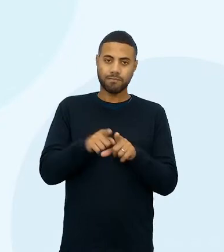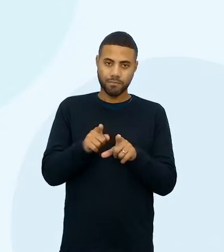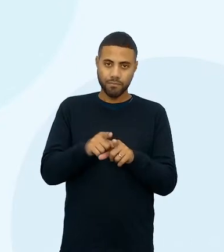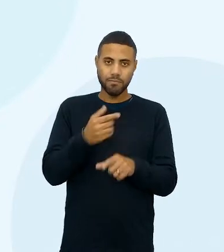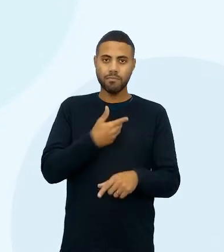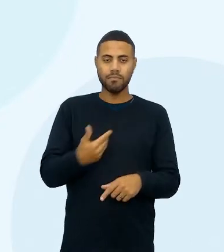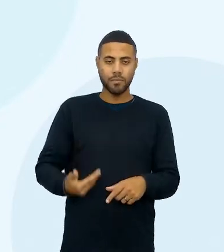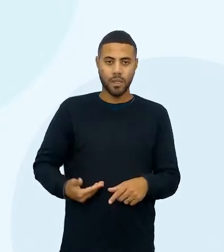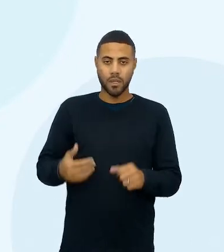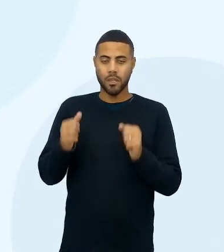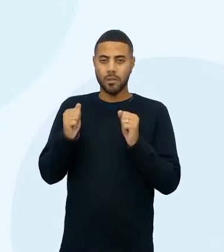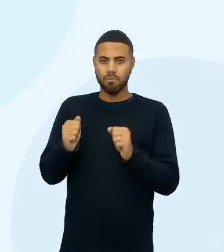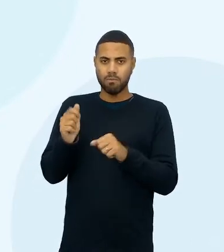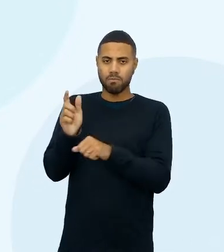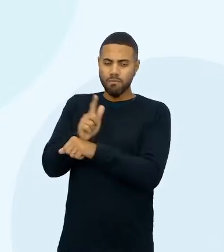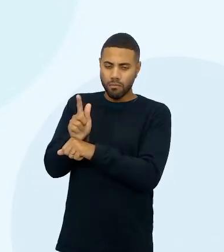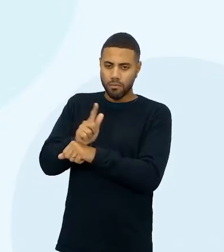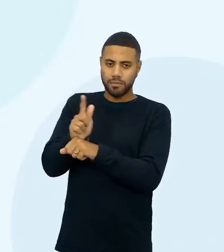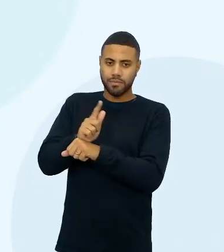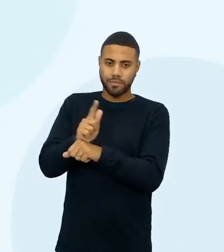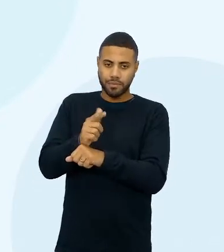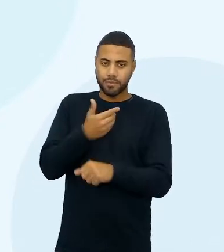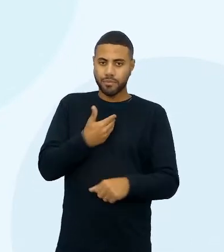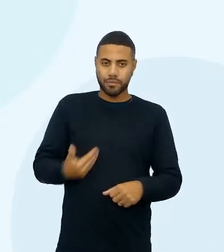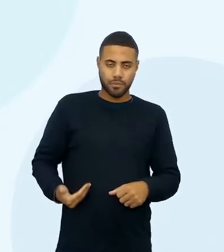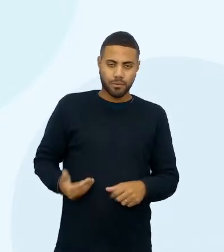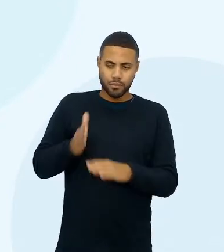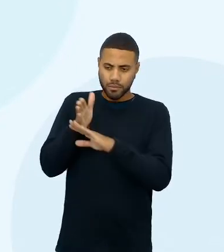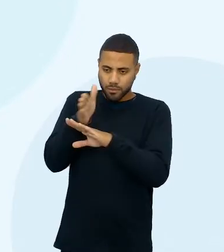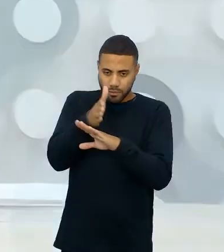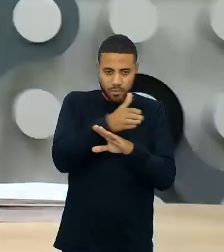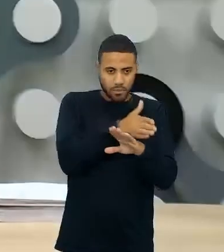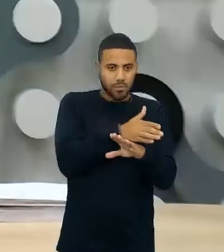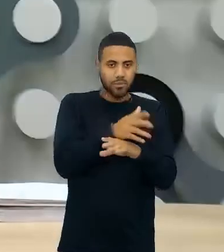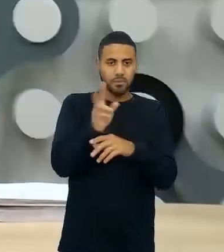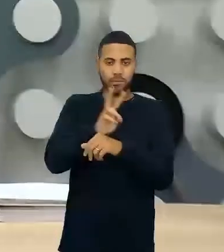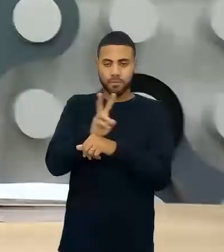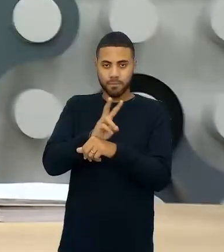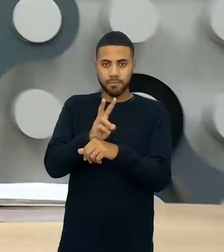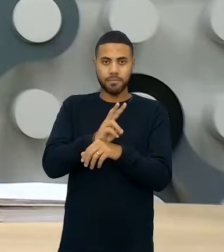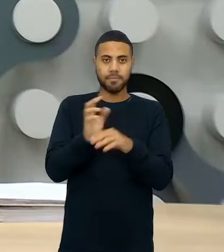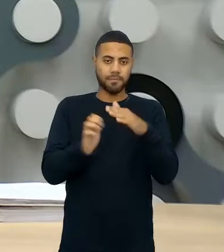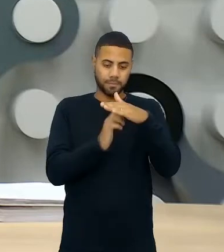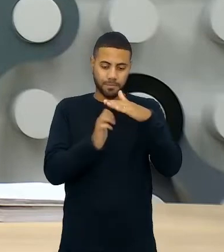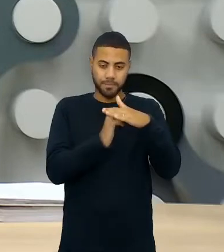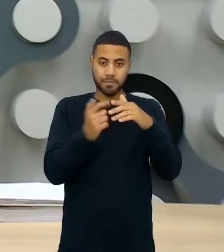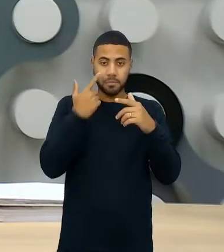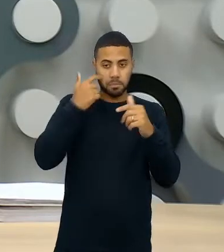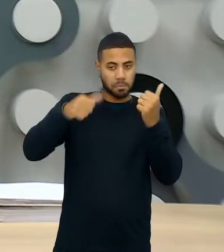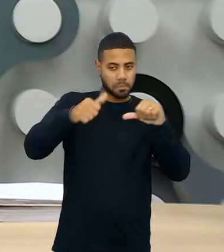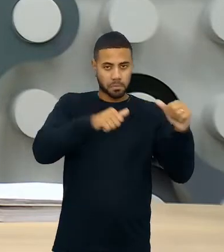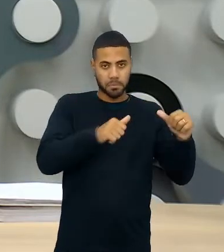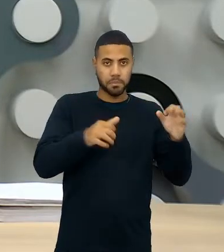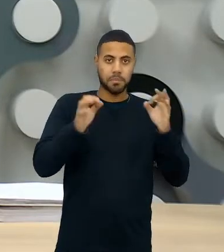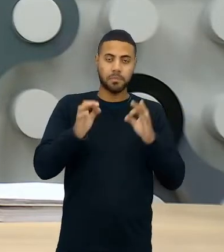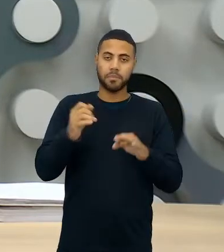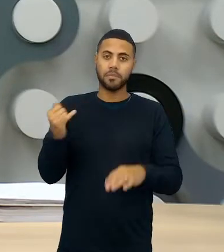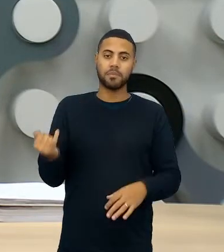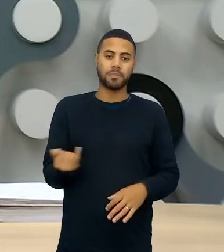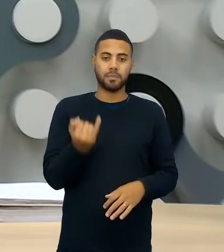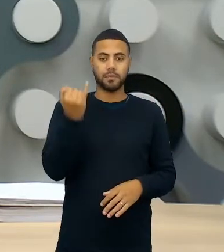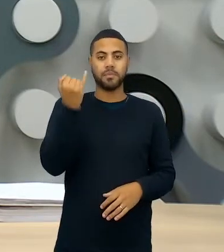fiscalizar empresas e indústrias para colocar aí em prática para essas indústrias produzirem de forma mais efetiva,